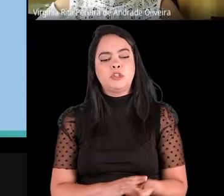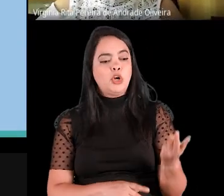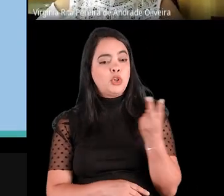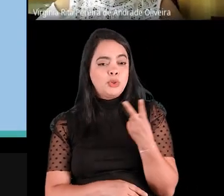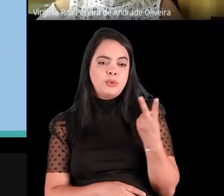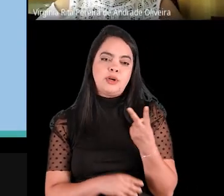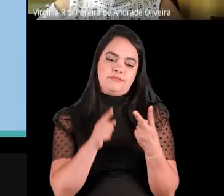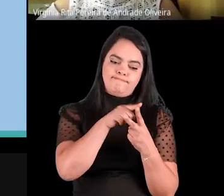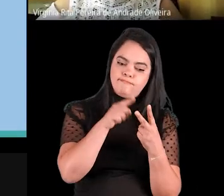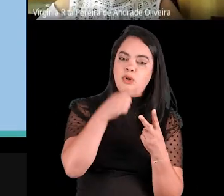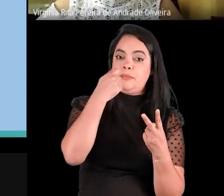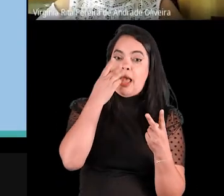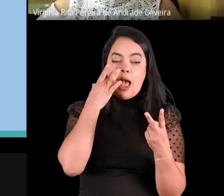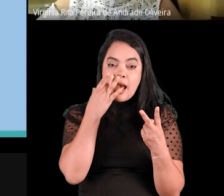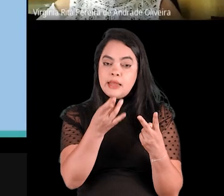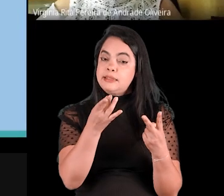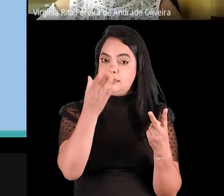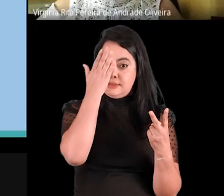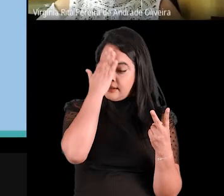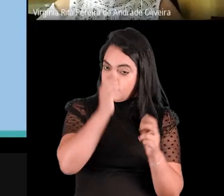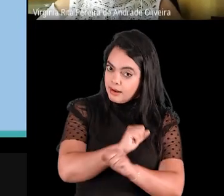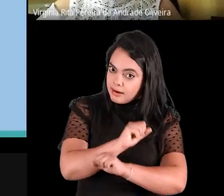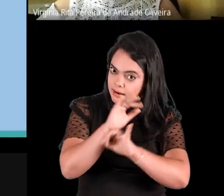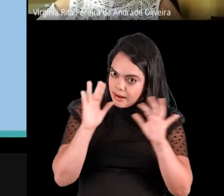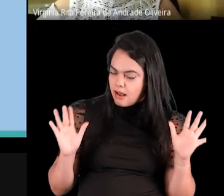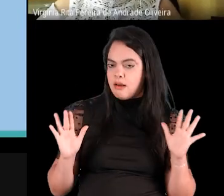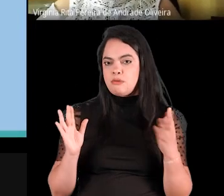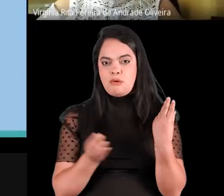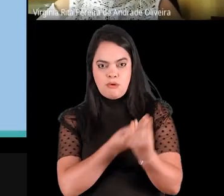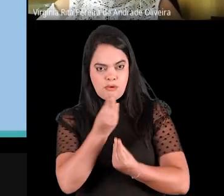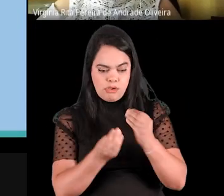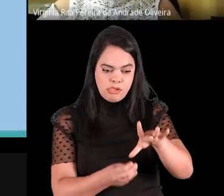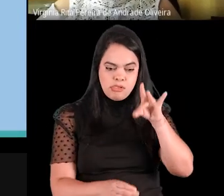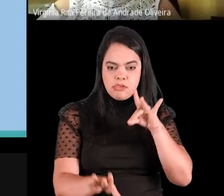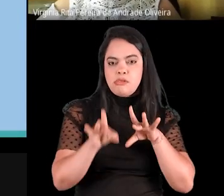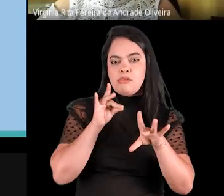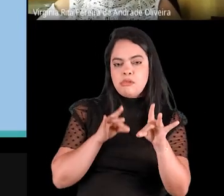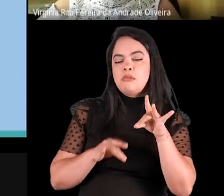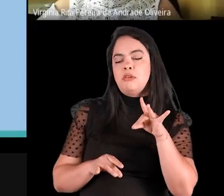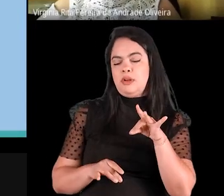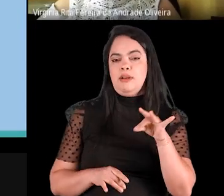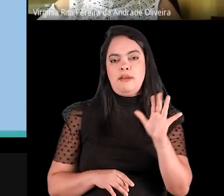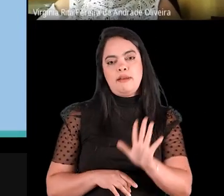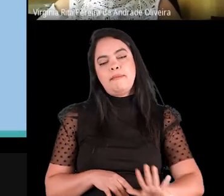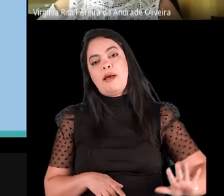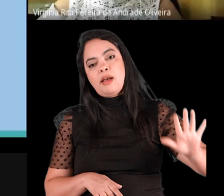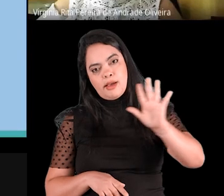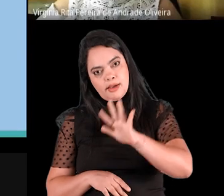questões que a gente precisa ter clareza sobre elas, né? Na escolha dessas imagens, nesse recurso de imagem,